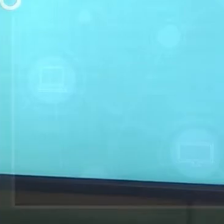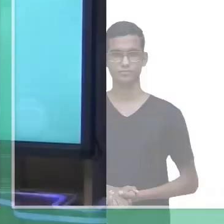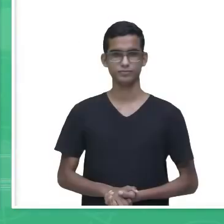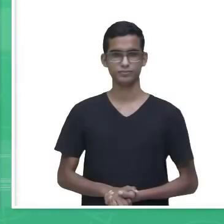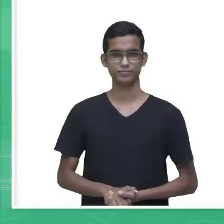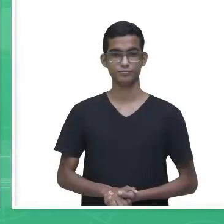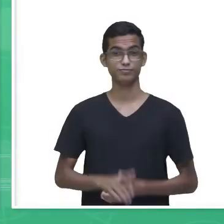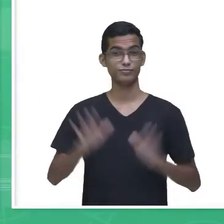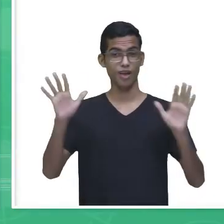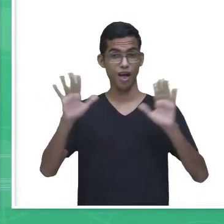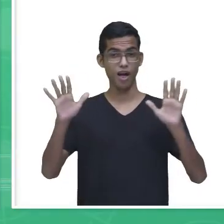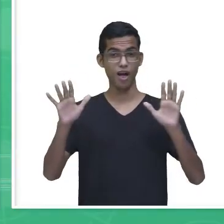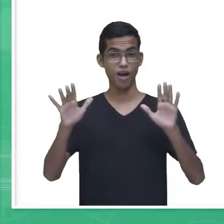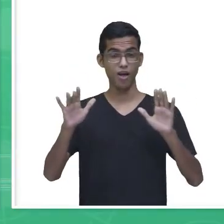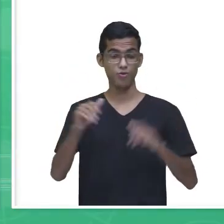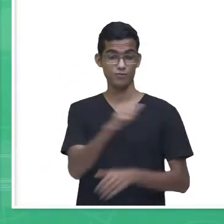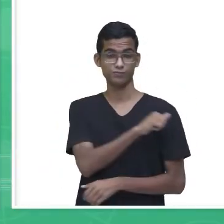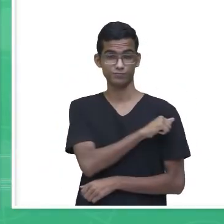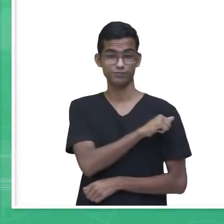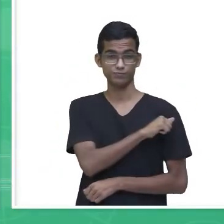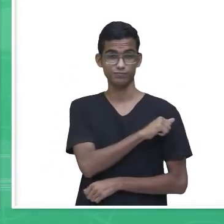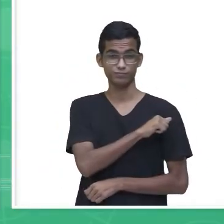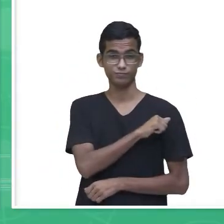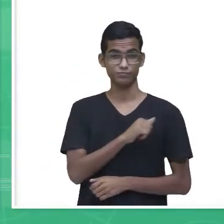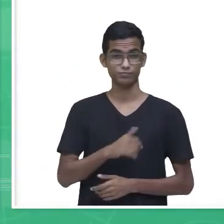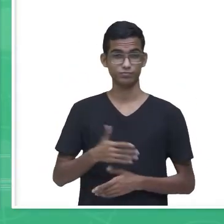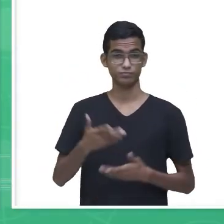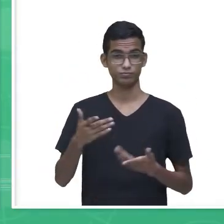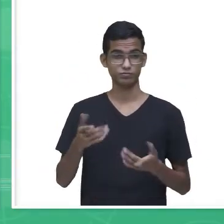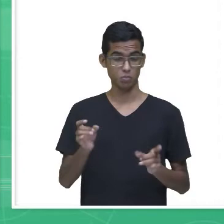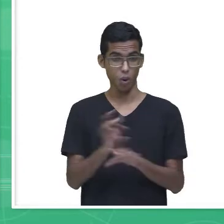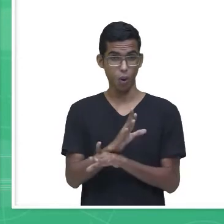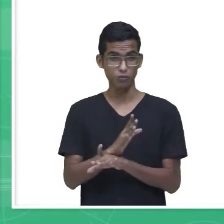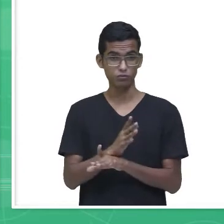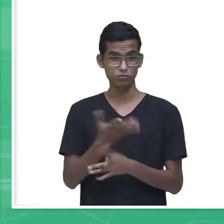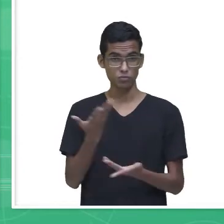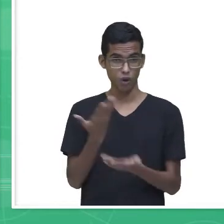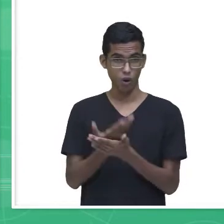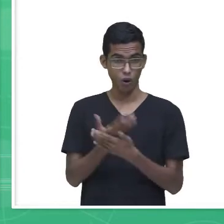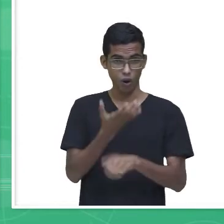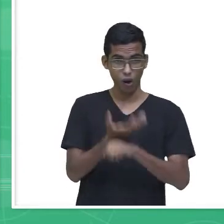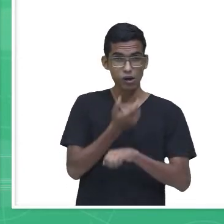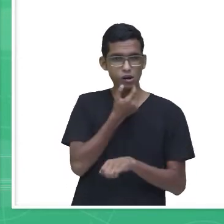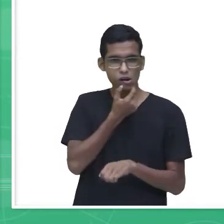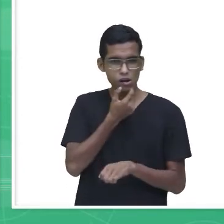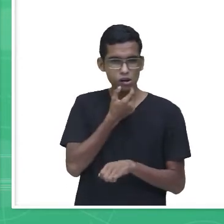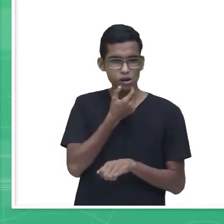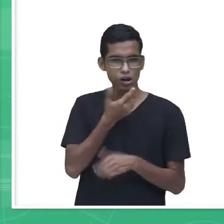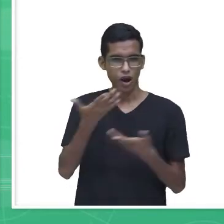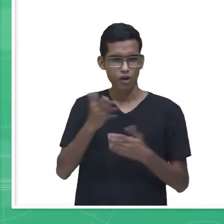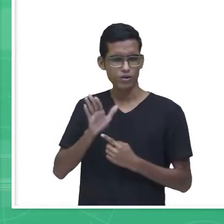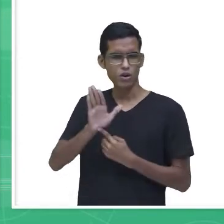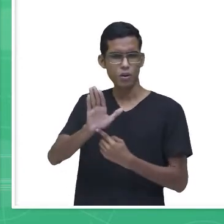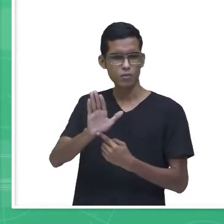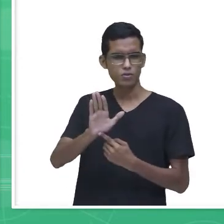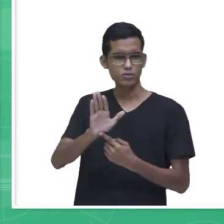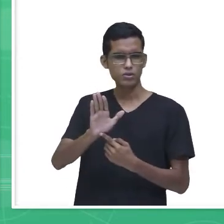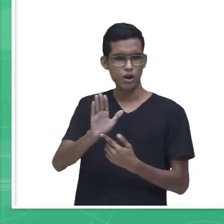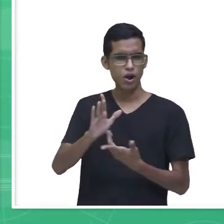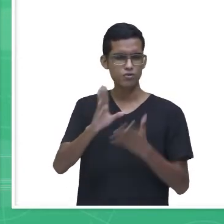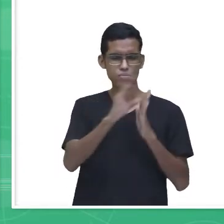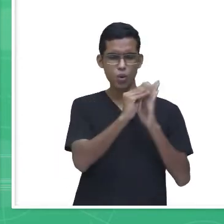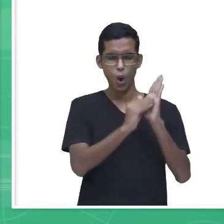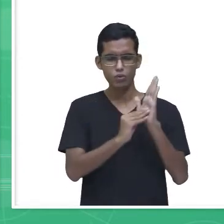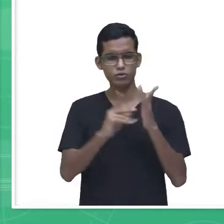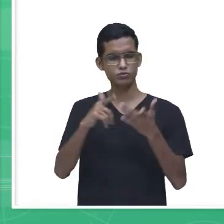Hello, students! Preparados aí para a questão de língua inglesa? Espero que sim. Isso aqui, gente, é só uma amostra do que vocês vão ver aí no final do